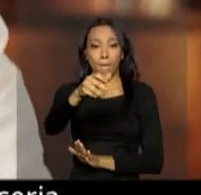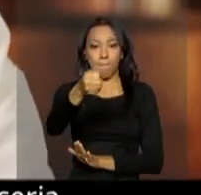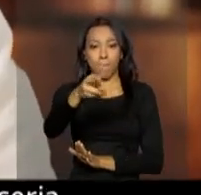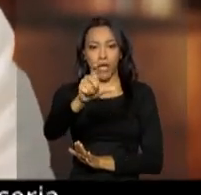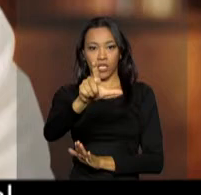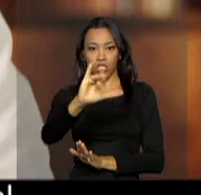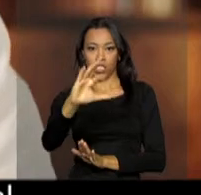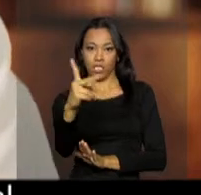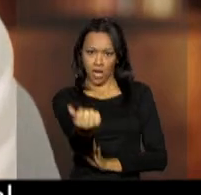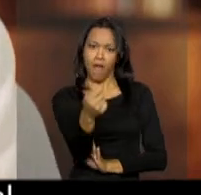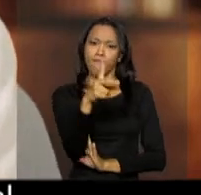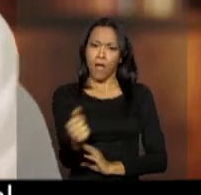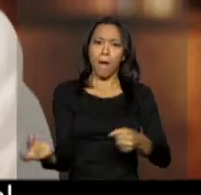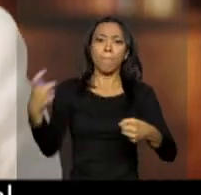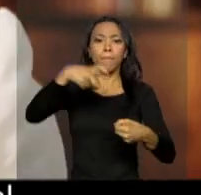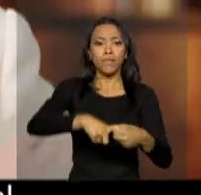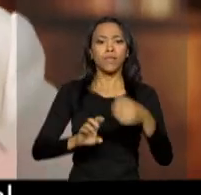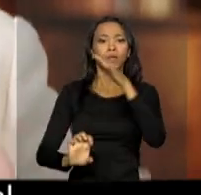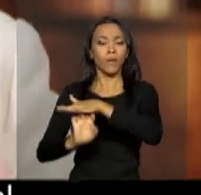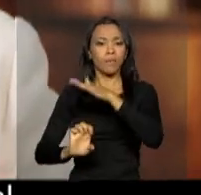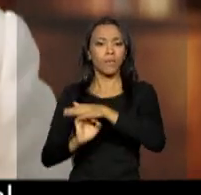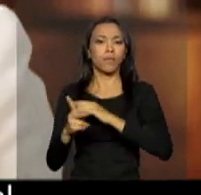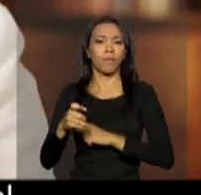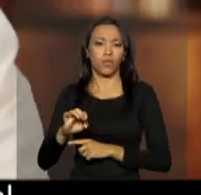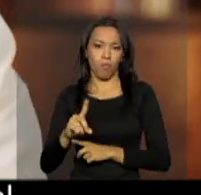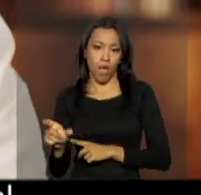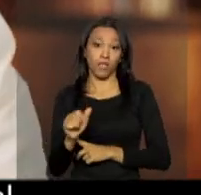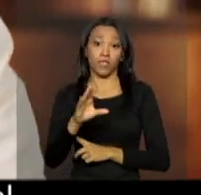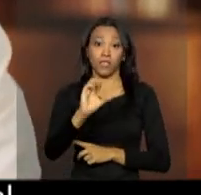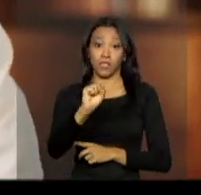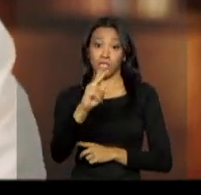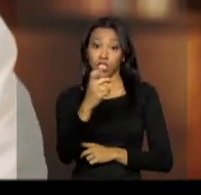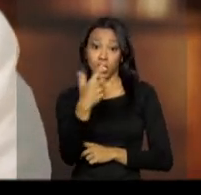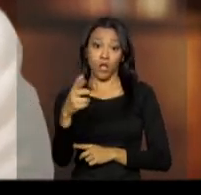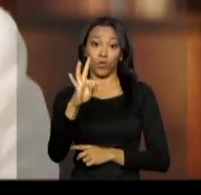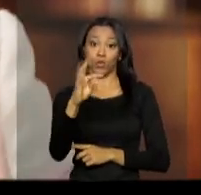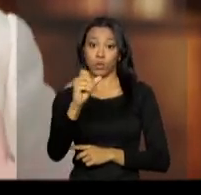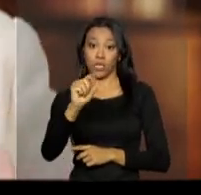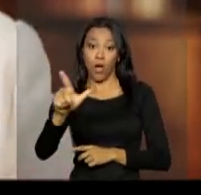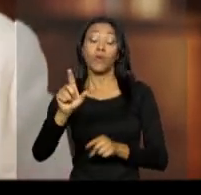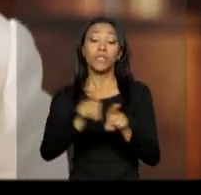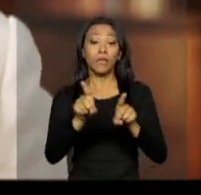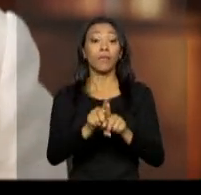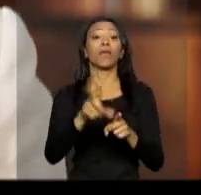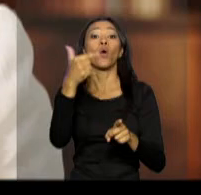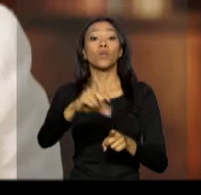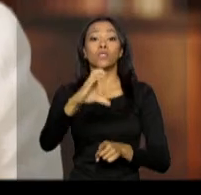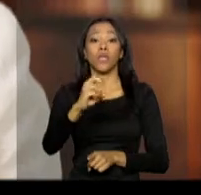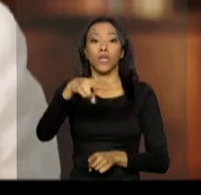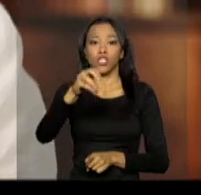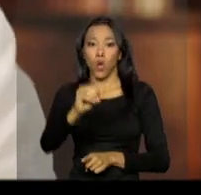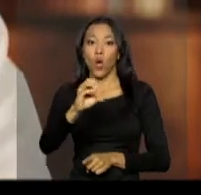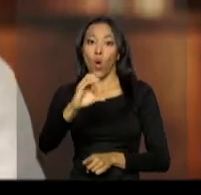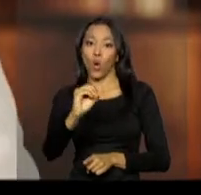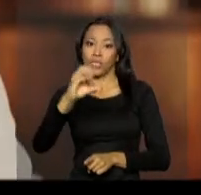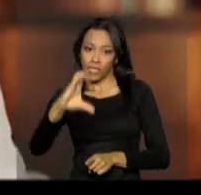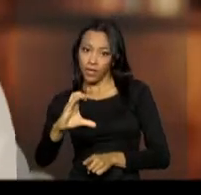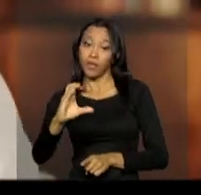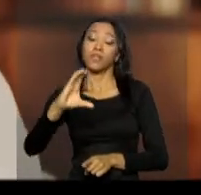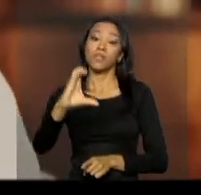uma parceria da Petrobras com as empresas Shell, Total e as chinesas CNOOC